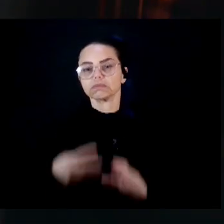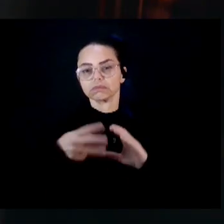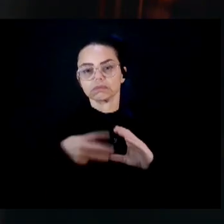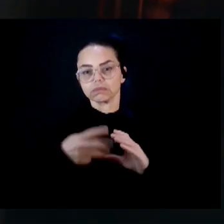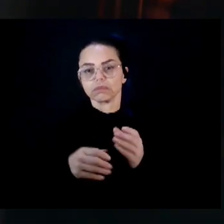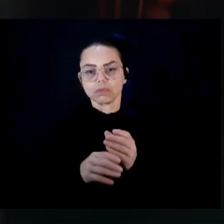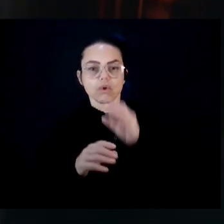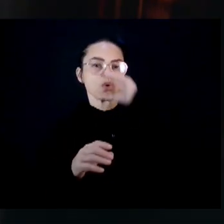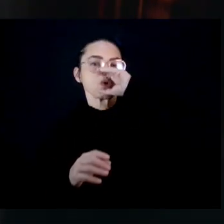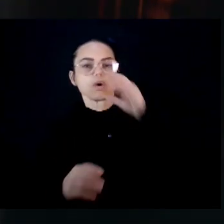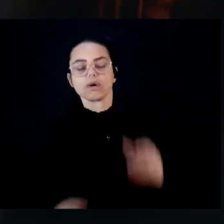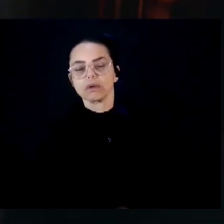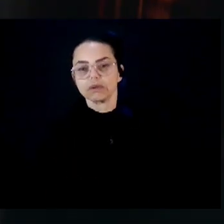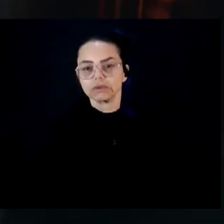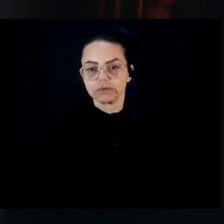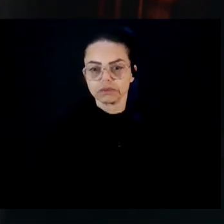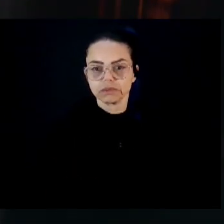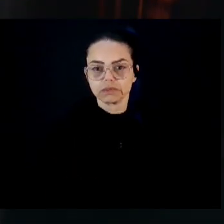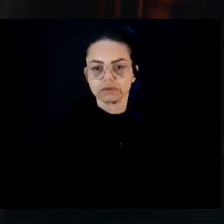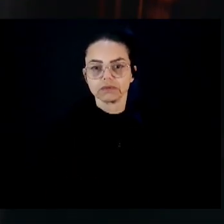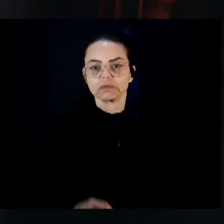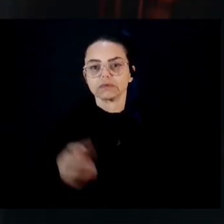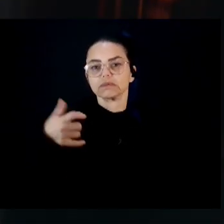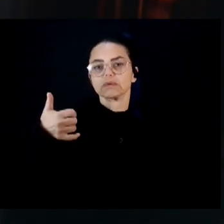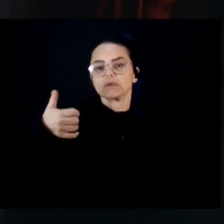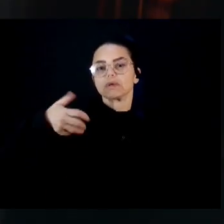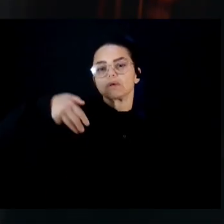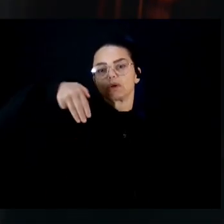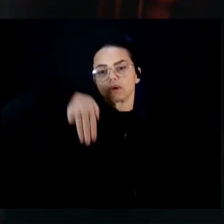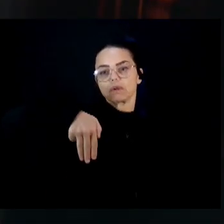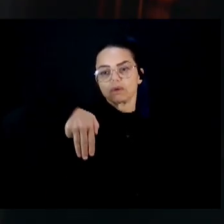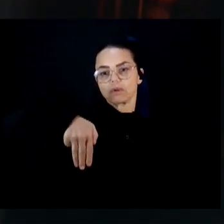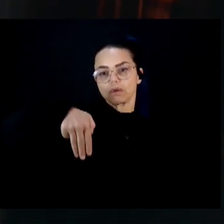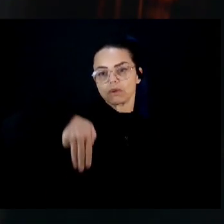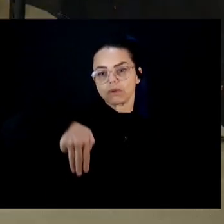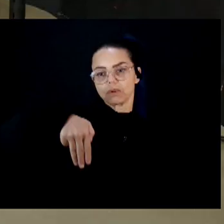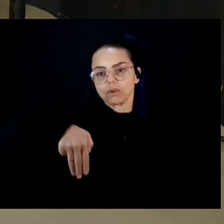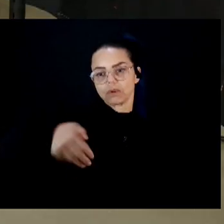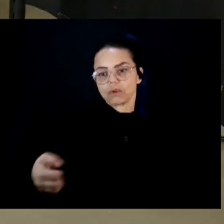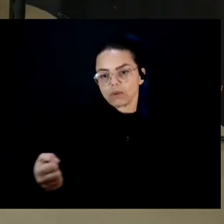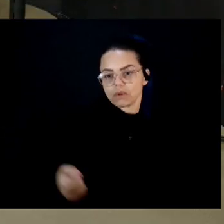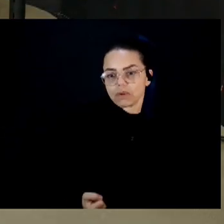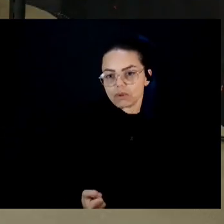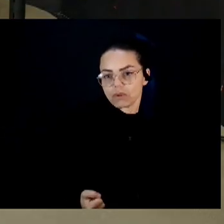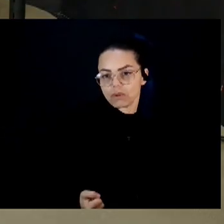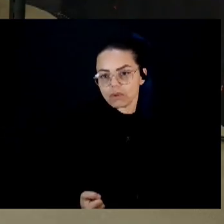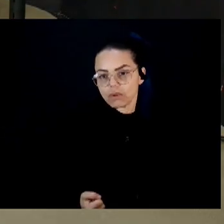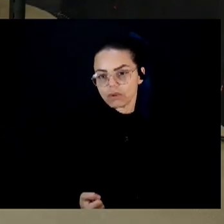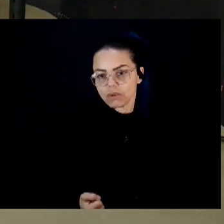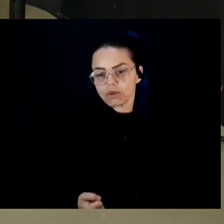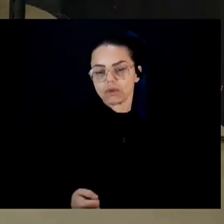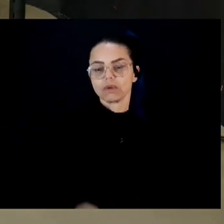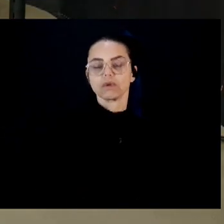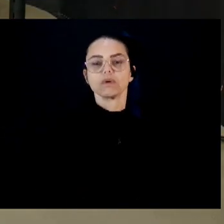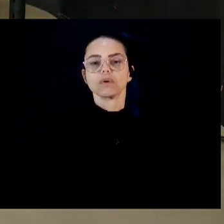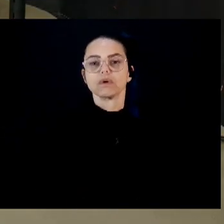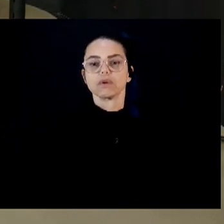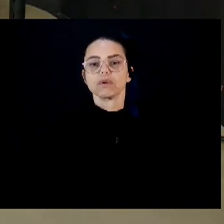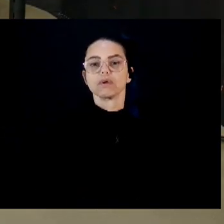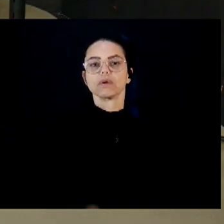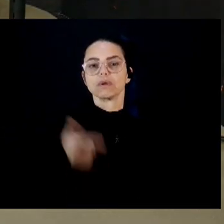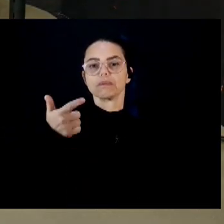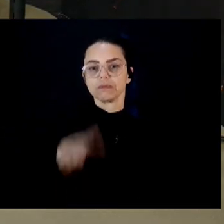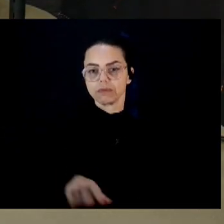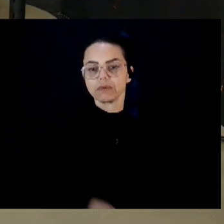conexão com as canetas emagrecedoras. E aí, doutor, me conta, muita gente suplementando mais ainda de